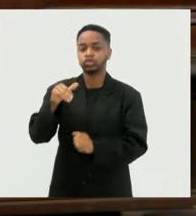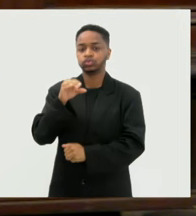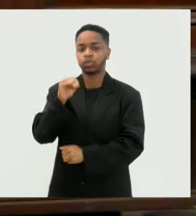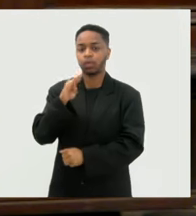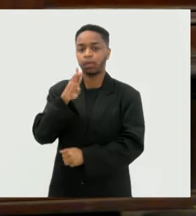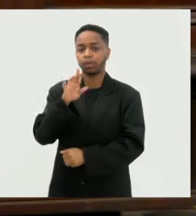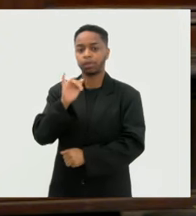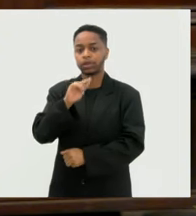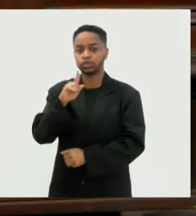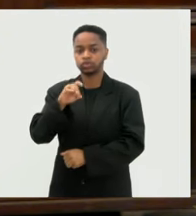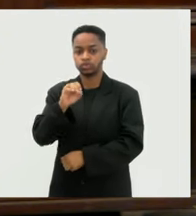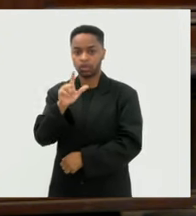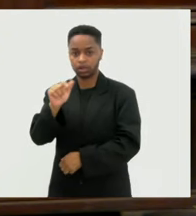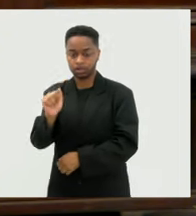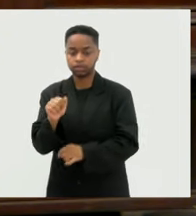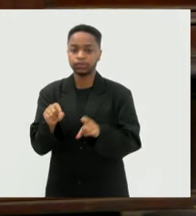com